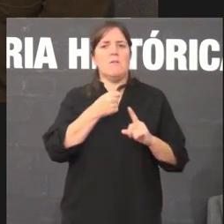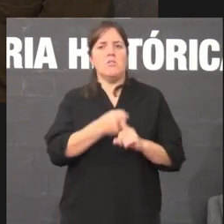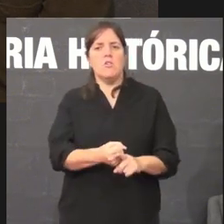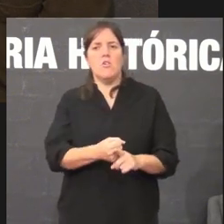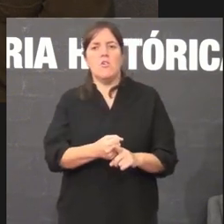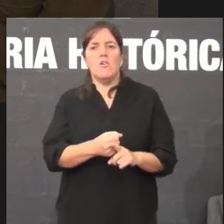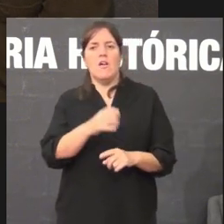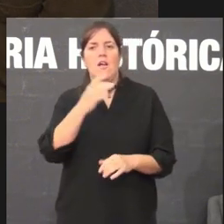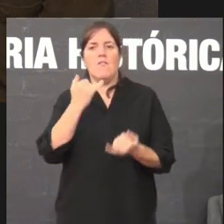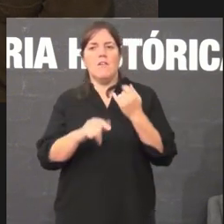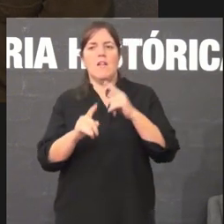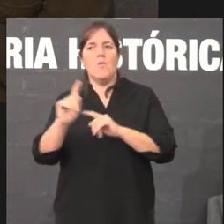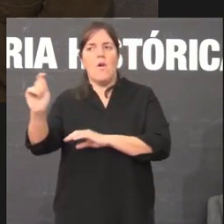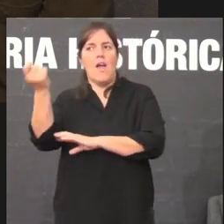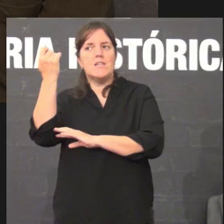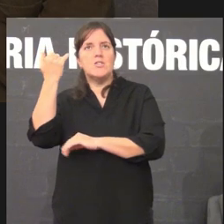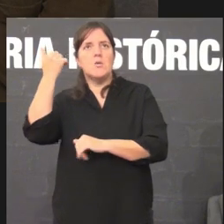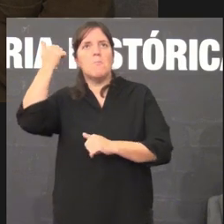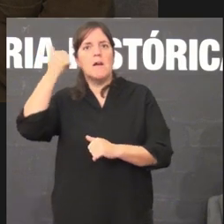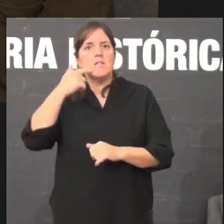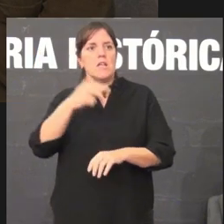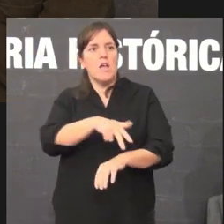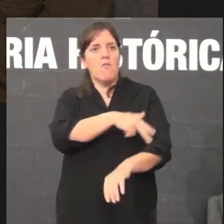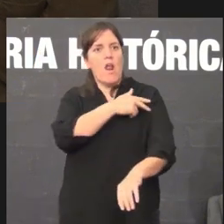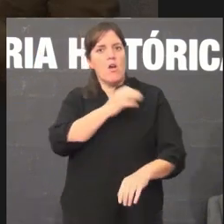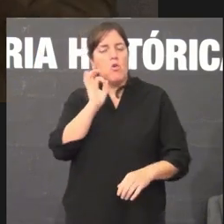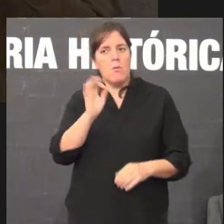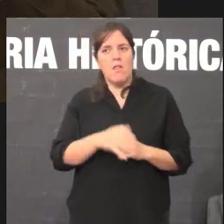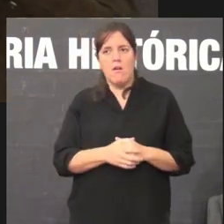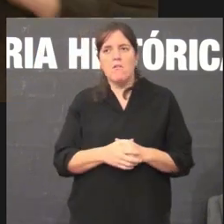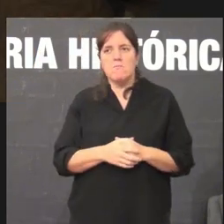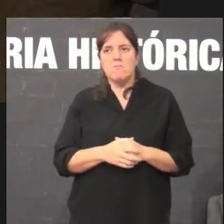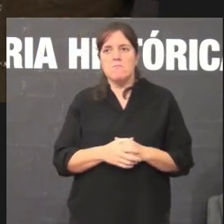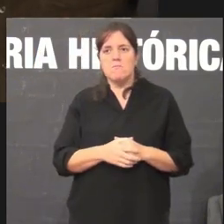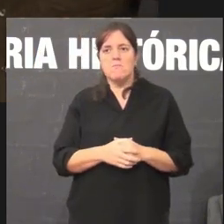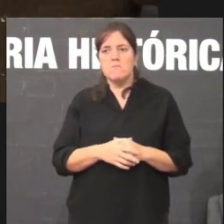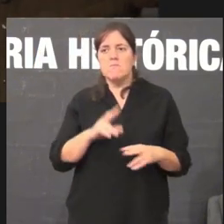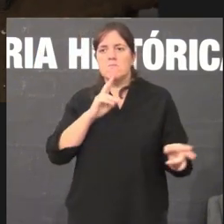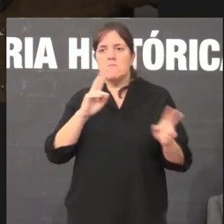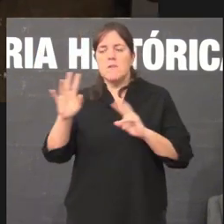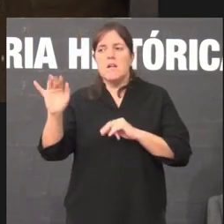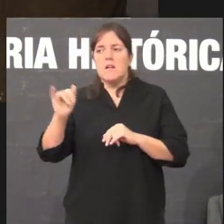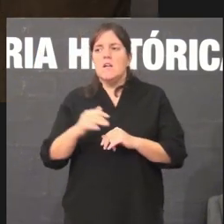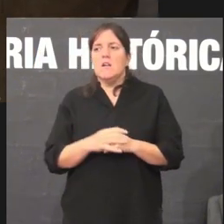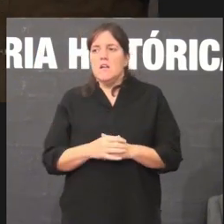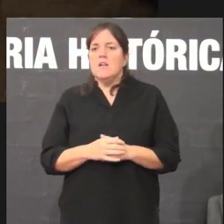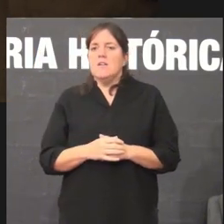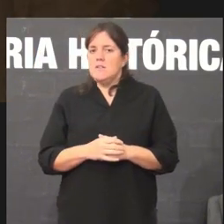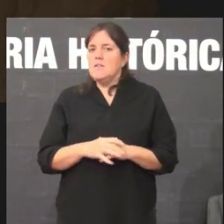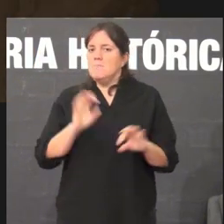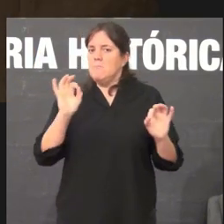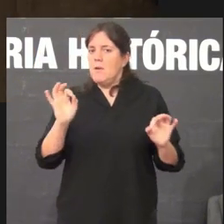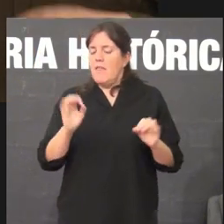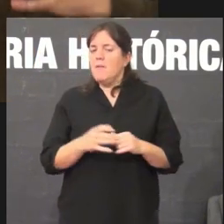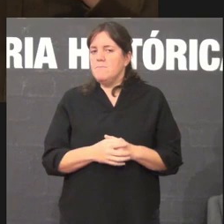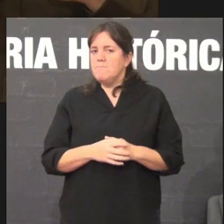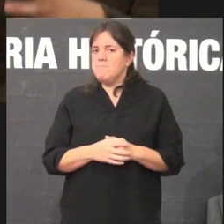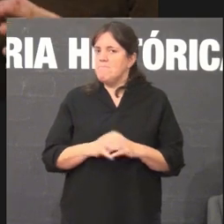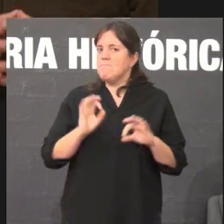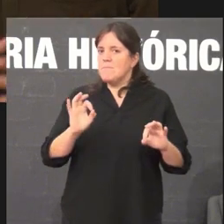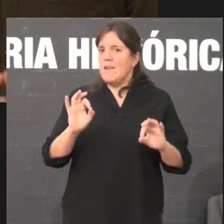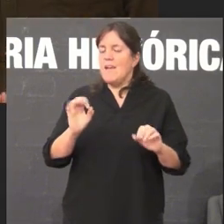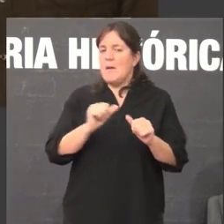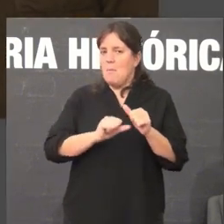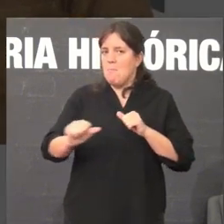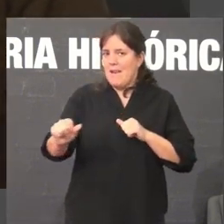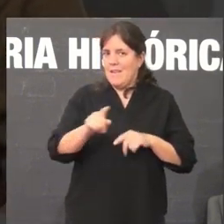tendo un éxito moitísimo máis grande que tipo franco si é verdade que se parte desa